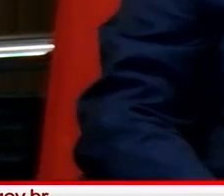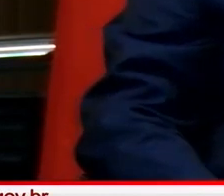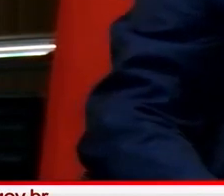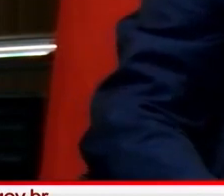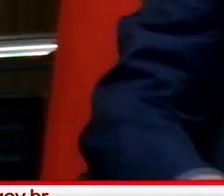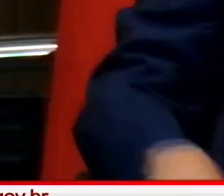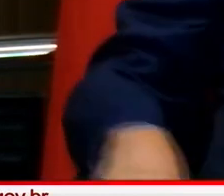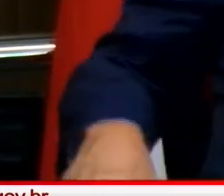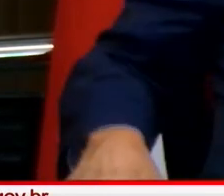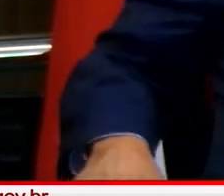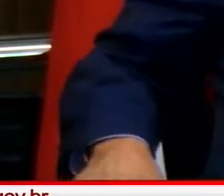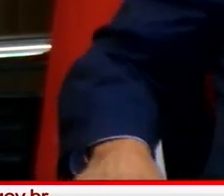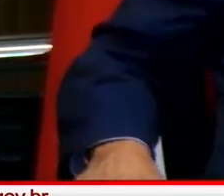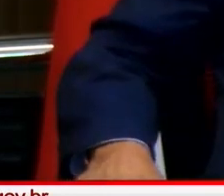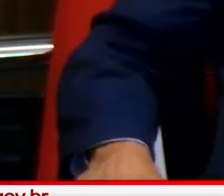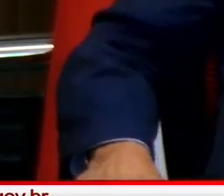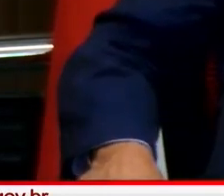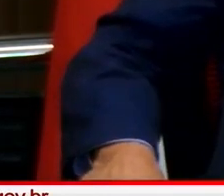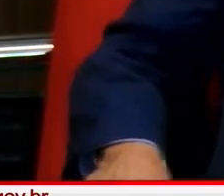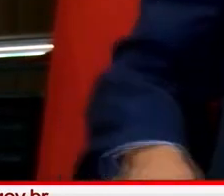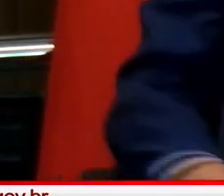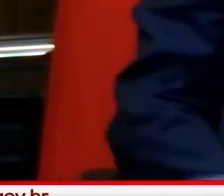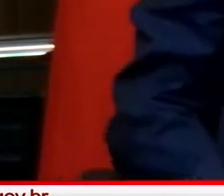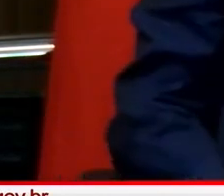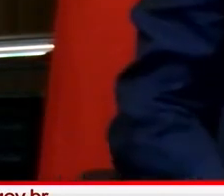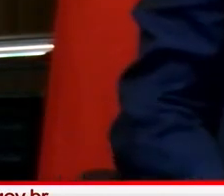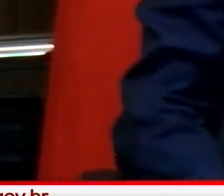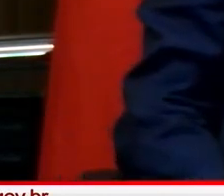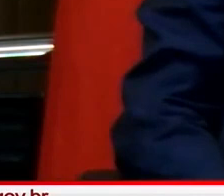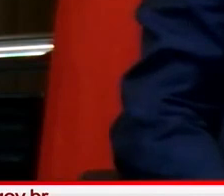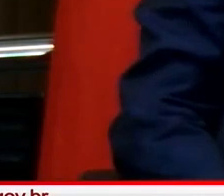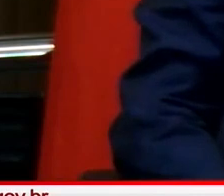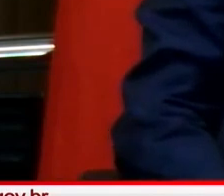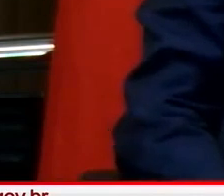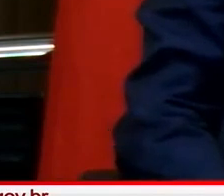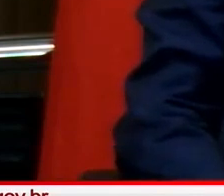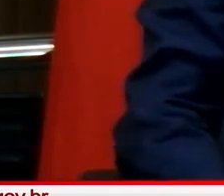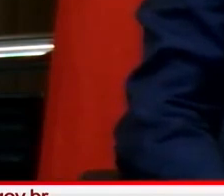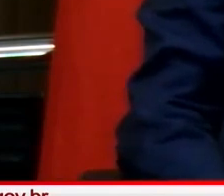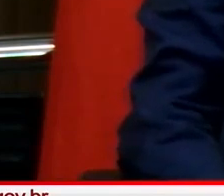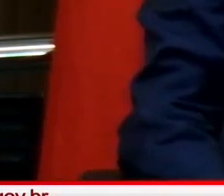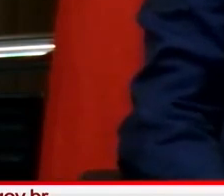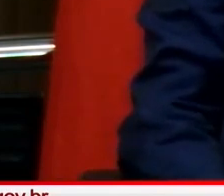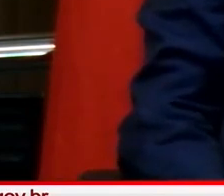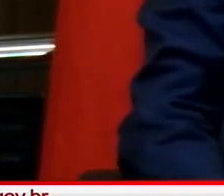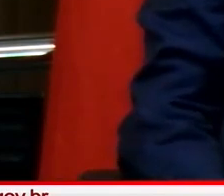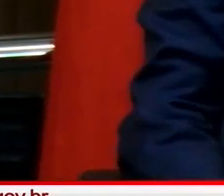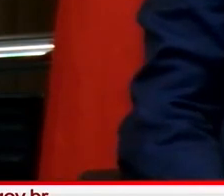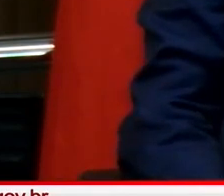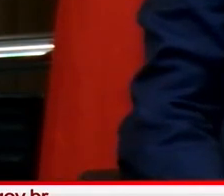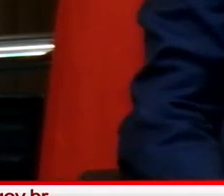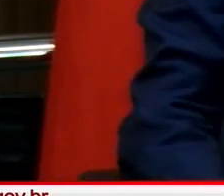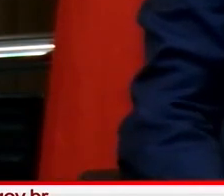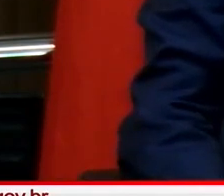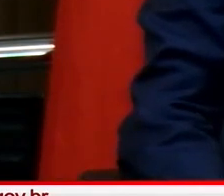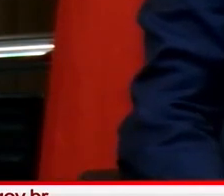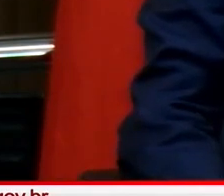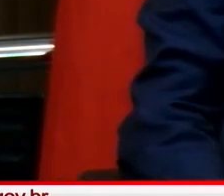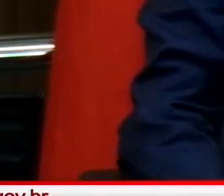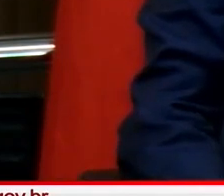mundial do ponto de vista da sua agricultura do seu agronegócio e das suas potencialidades